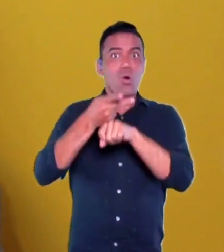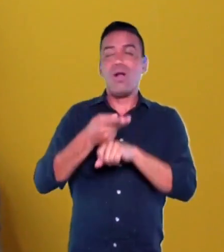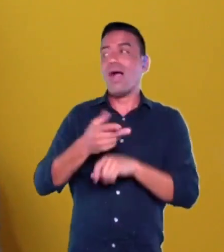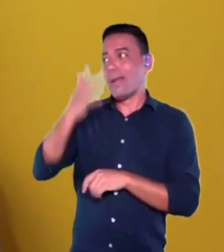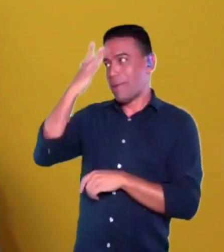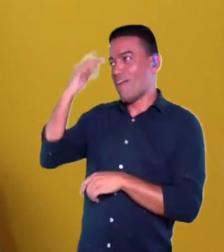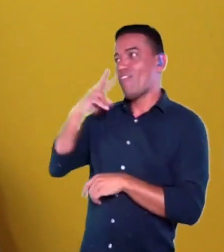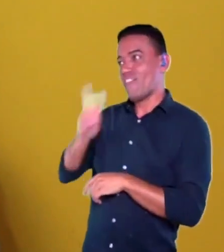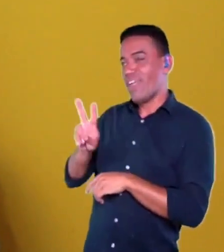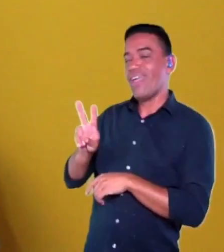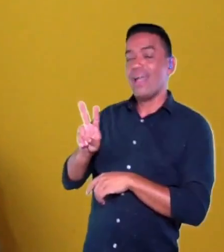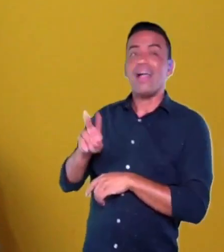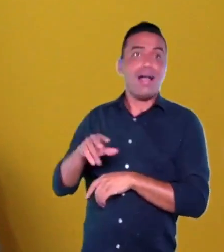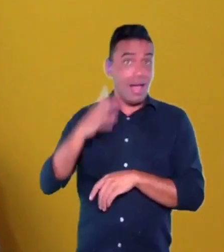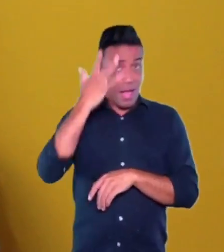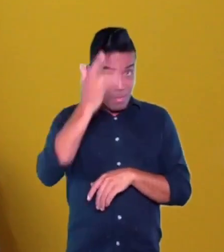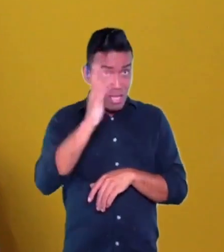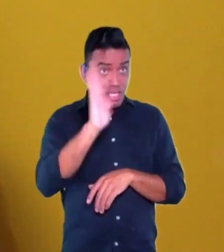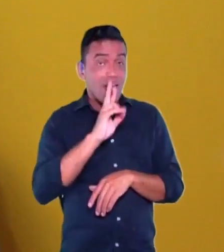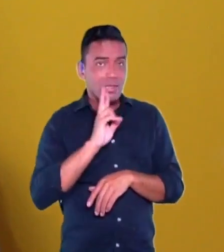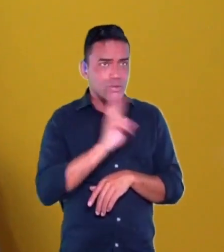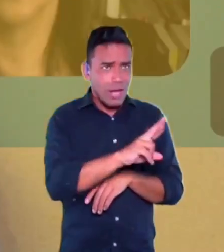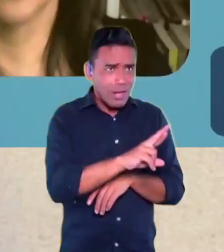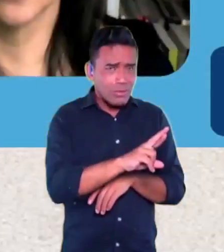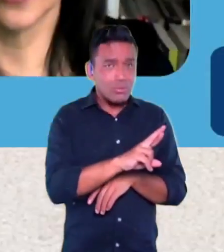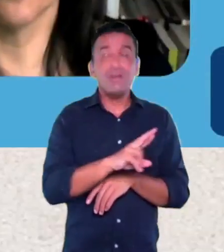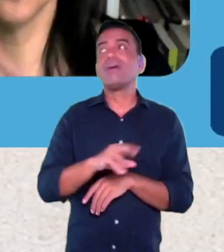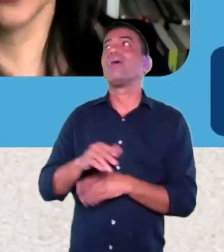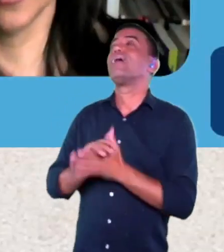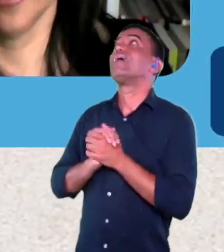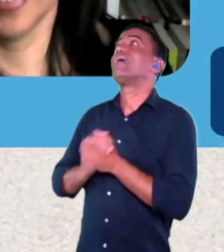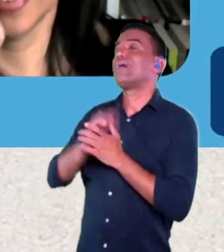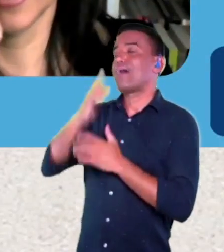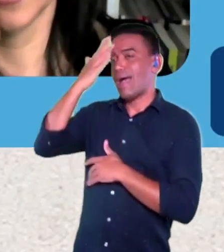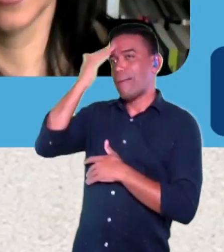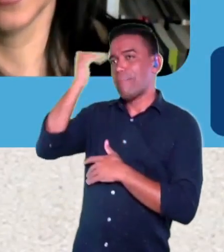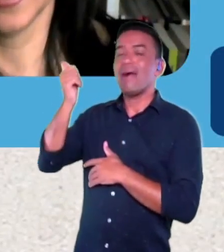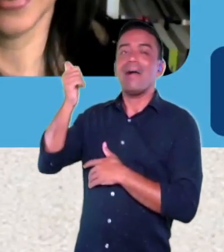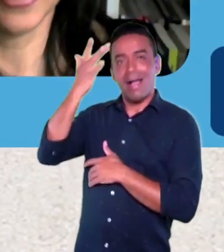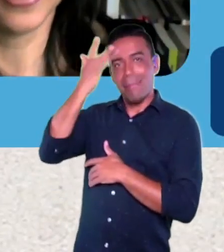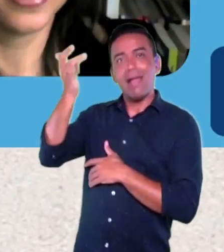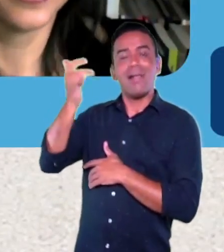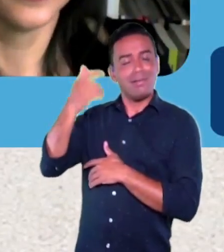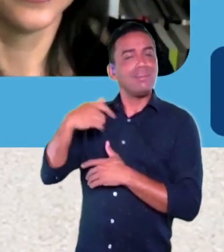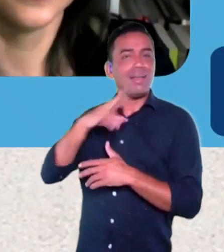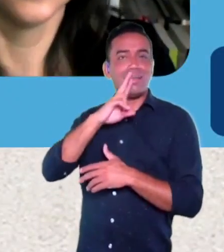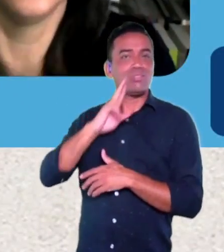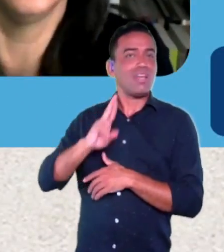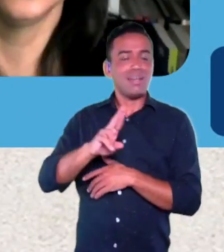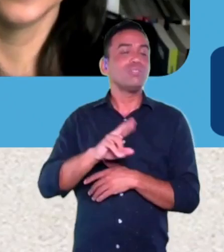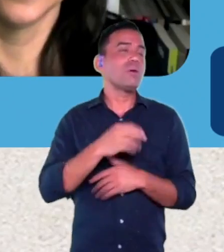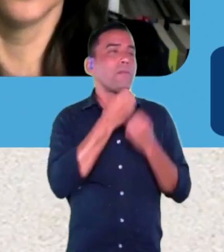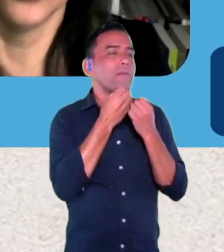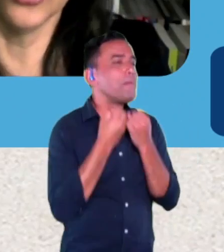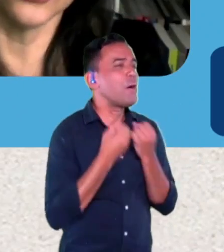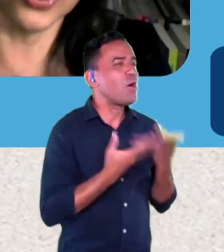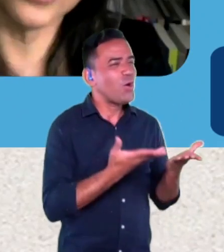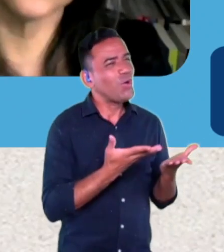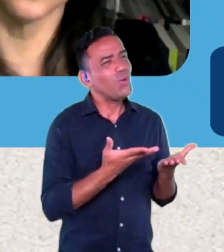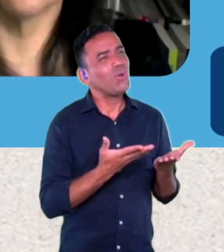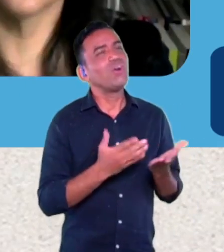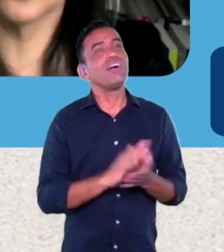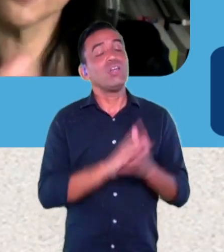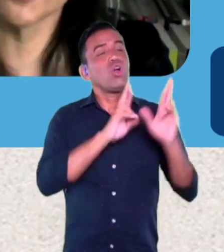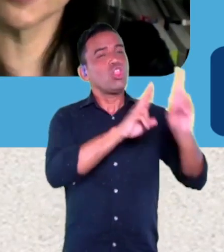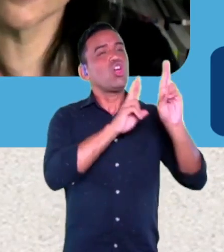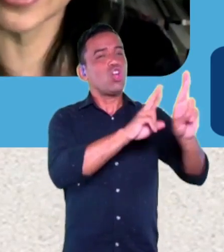ver. Amanhã que já é o resultado? Amanhã sai, amanhã é a cerimônia. Gente, que bom, hein? Eu tô Tô torcendo aqui indo